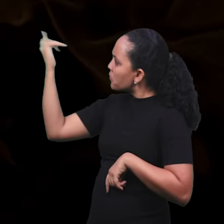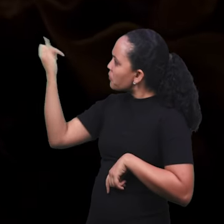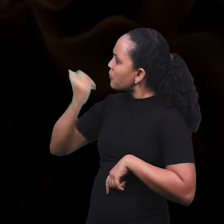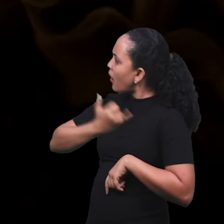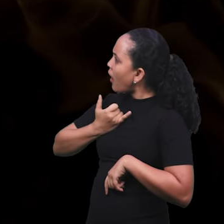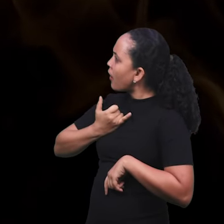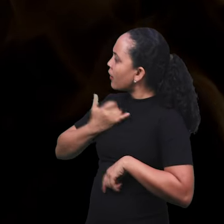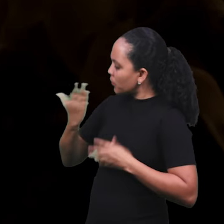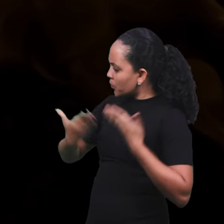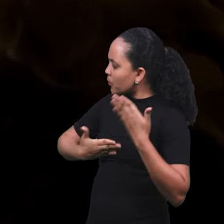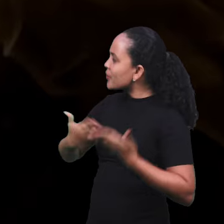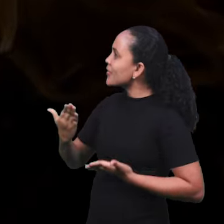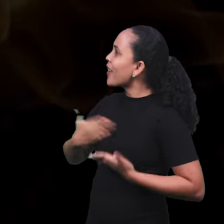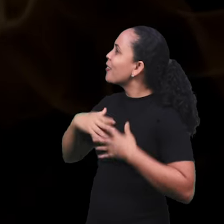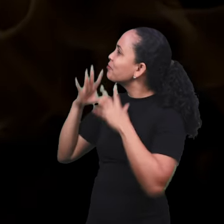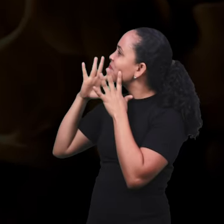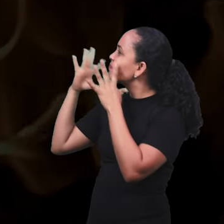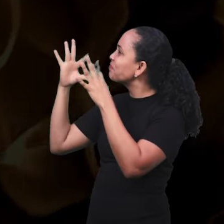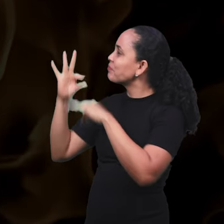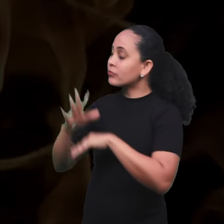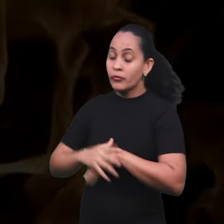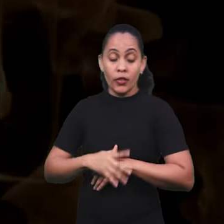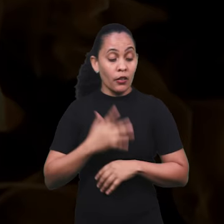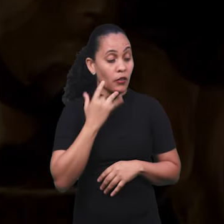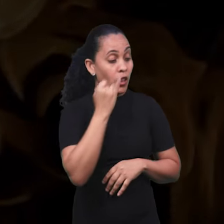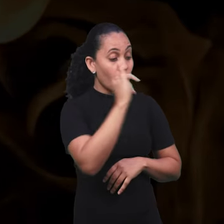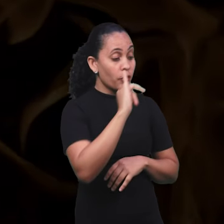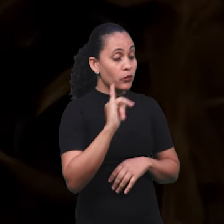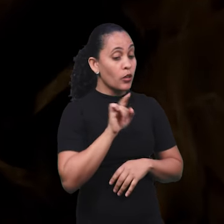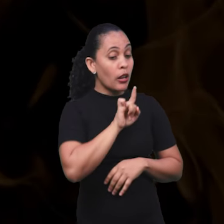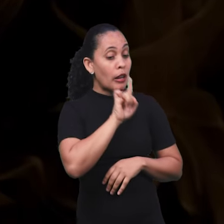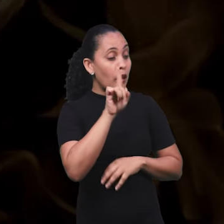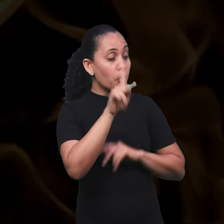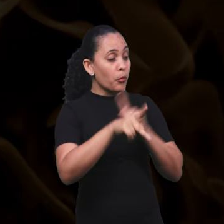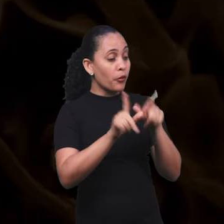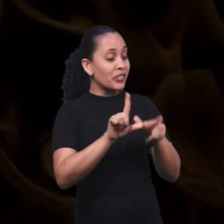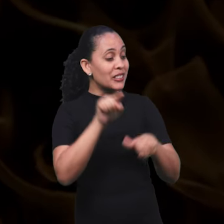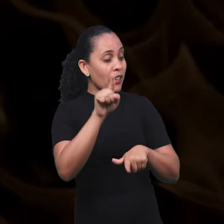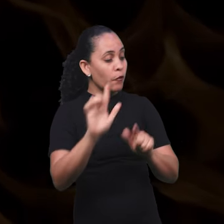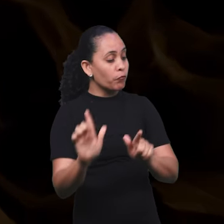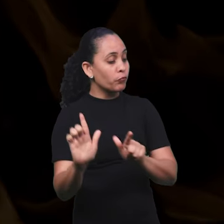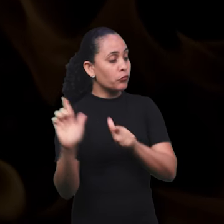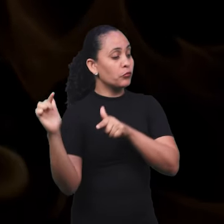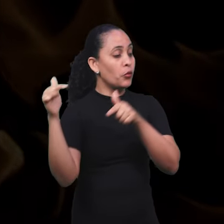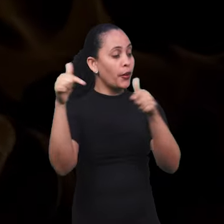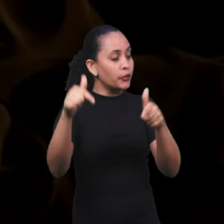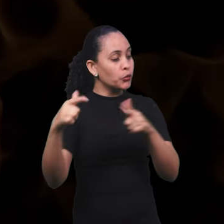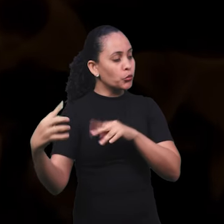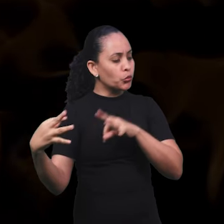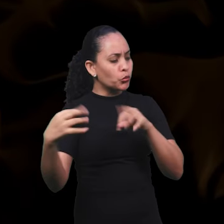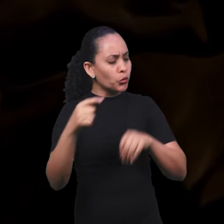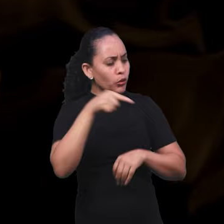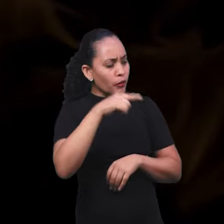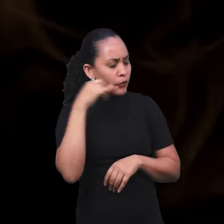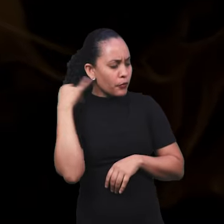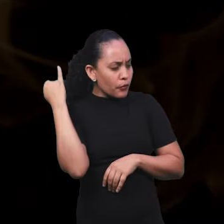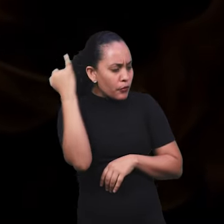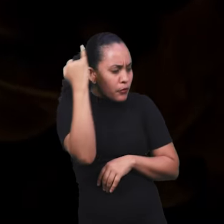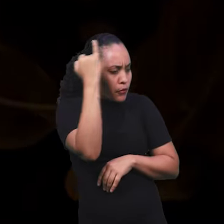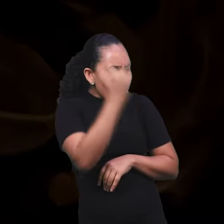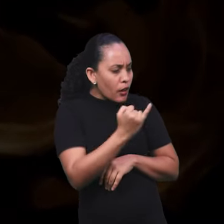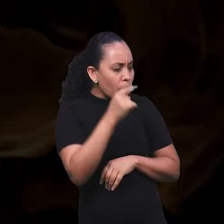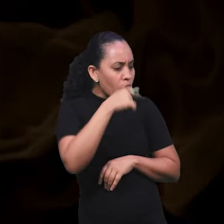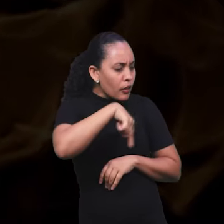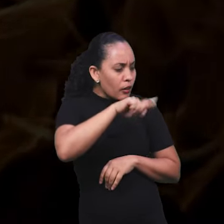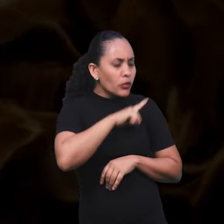E disse o Senhor a Samuel, eis aqui vou eu fazer uma coisa em Israel, a qual todo o que ouvir